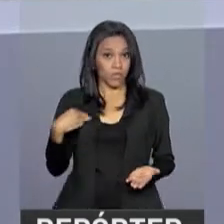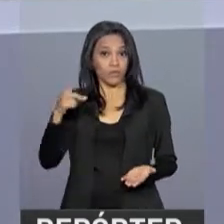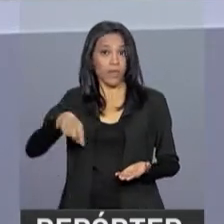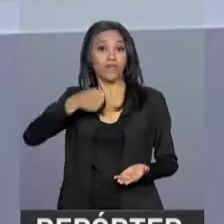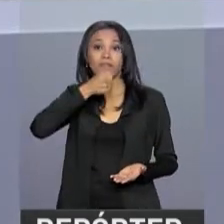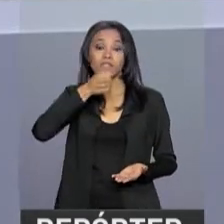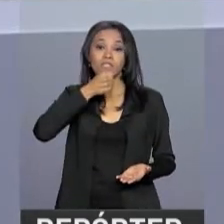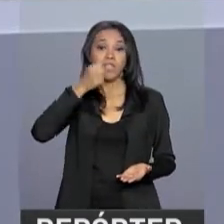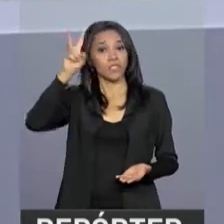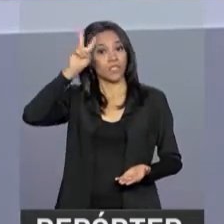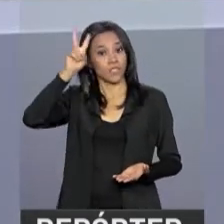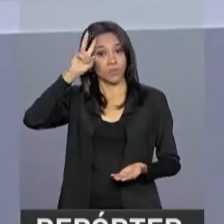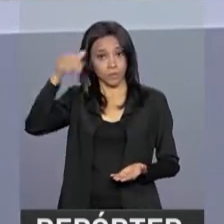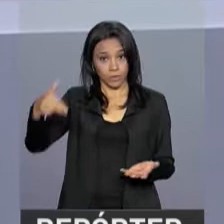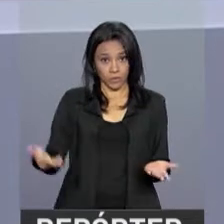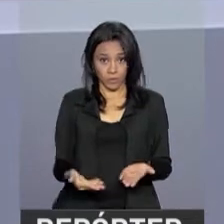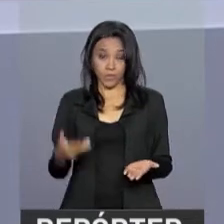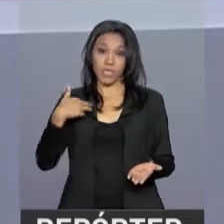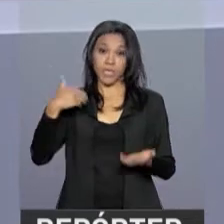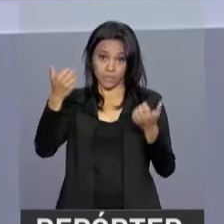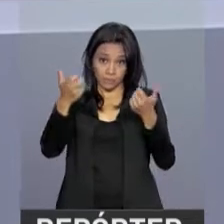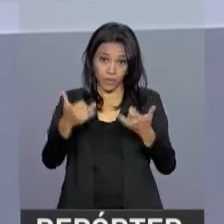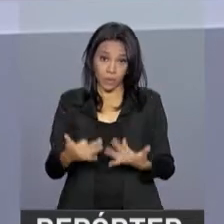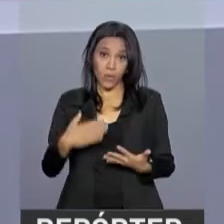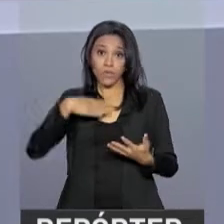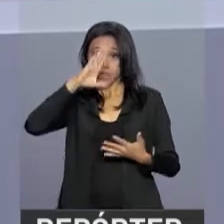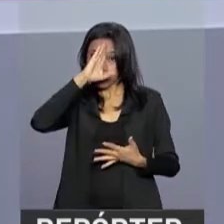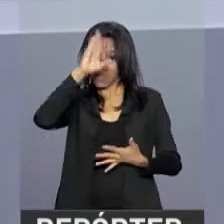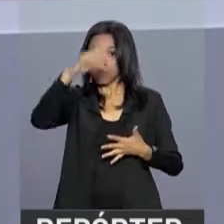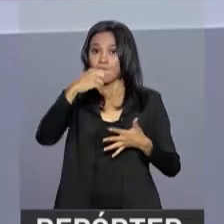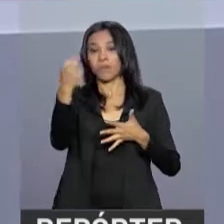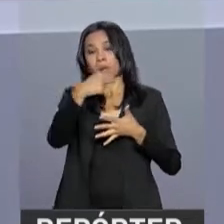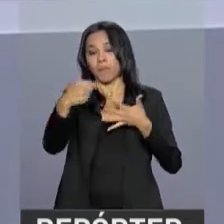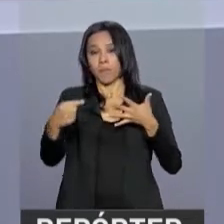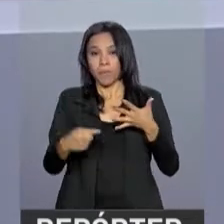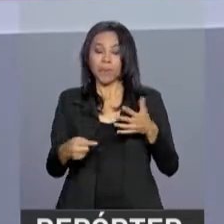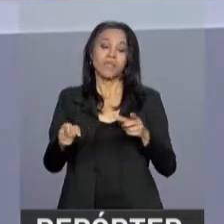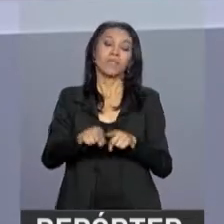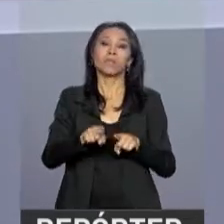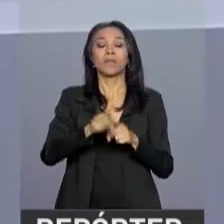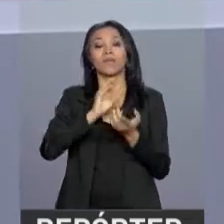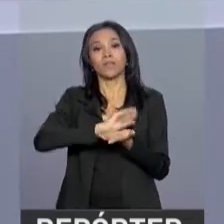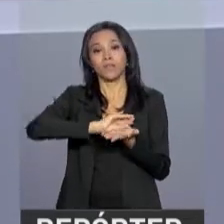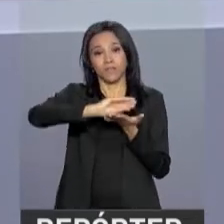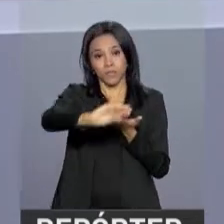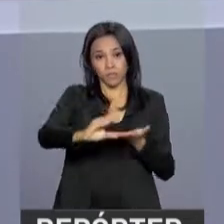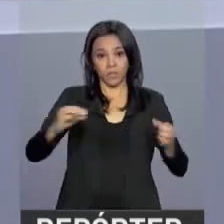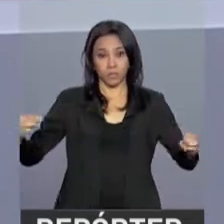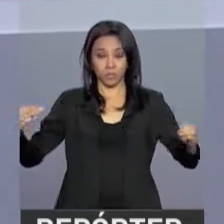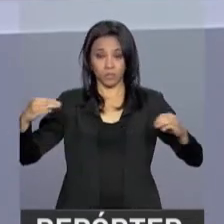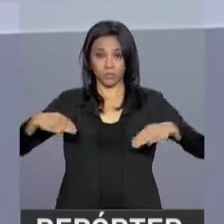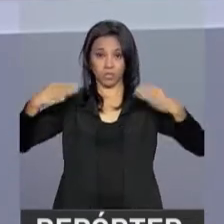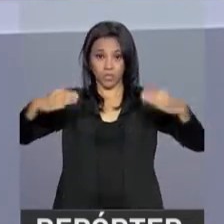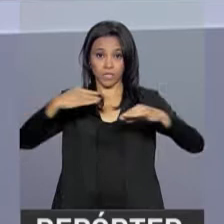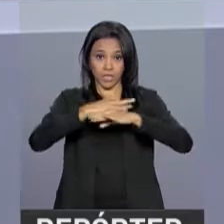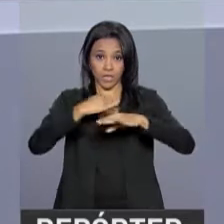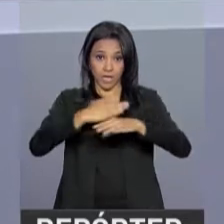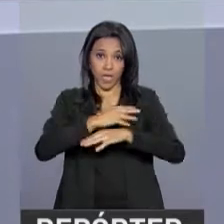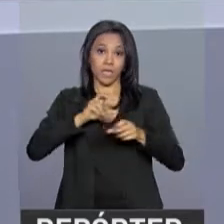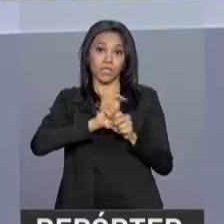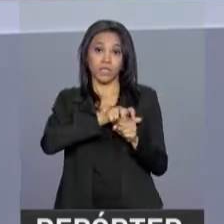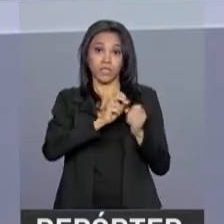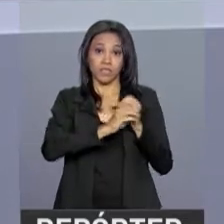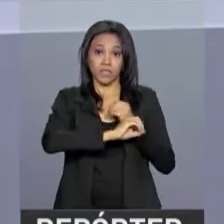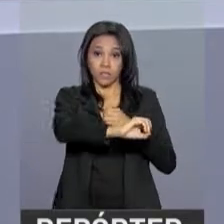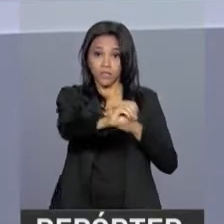desta segunda-feira. Durante o programa, ele falou sobre as principais ações e investimentos do Ministério das Cidades em saneamento, mobilidade